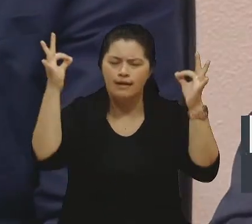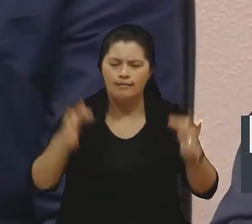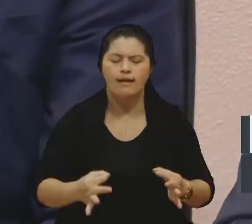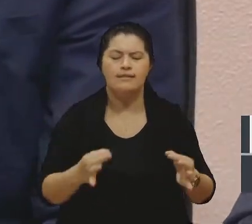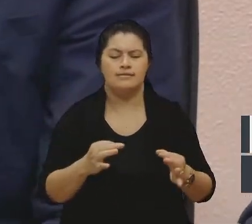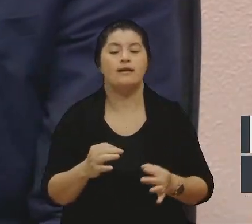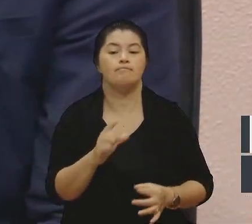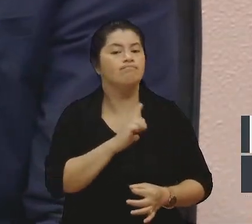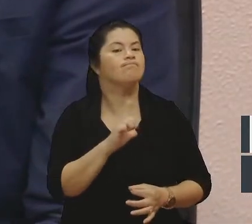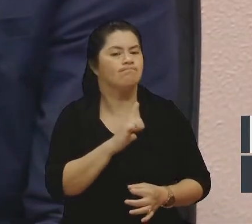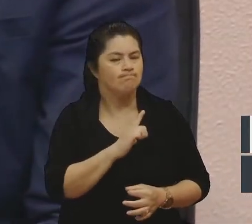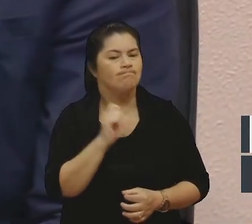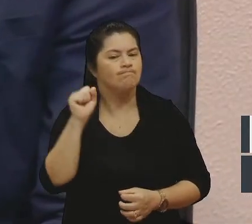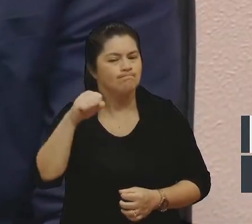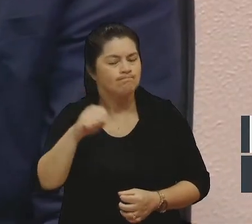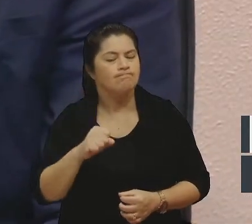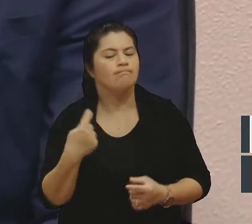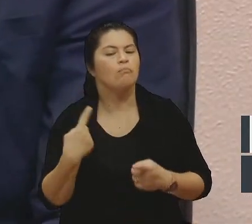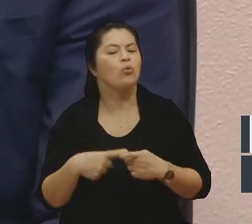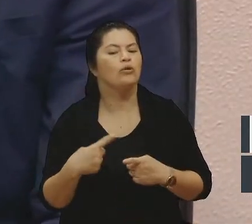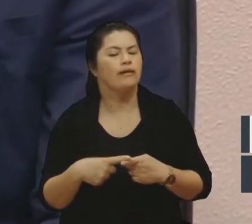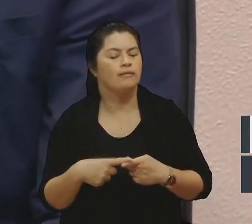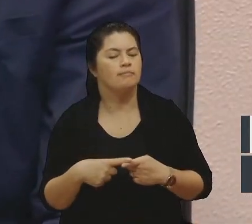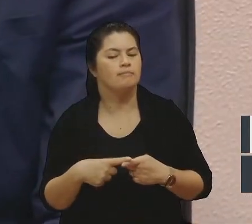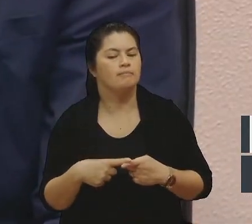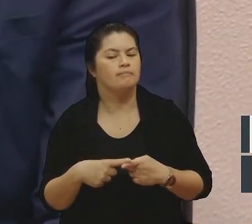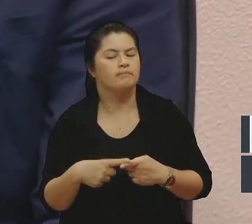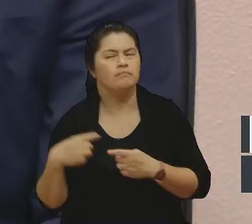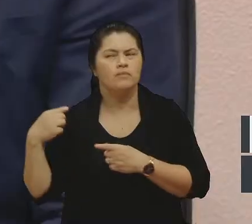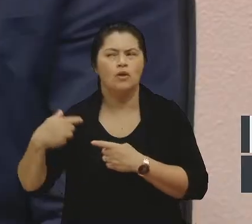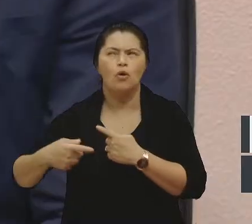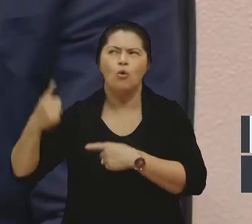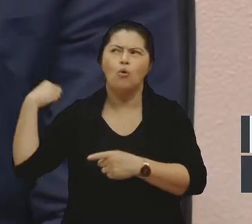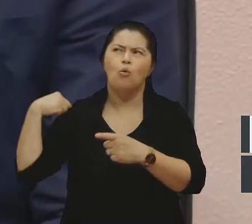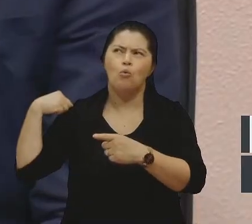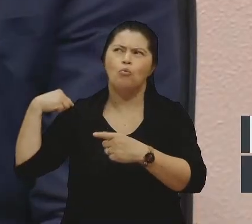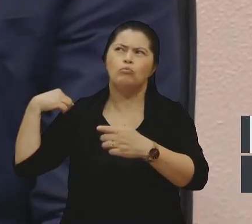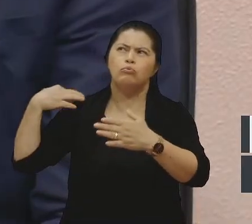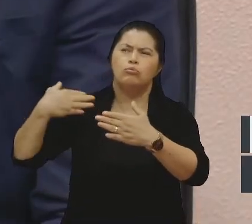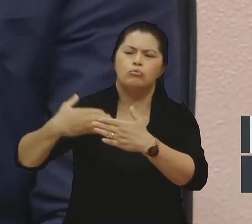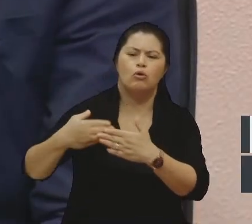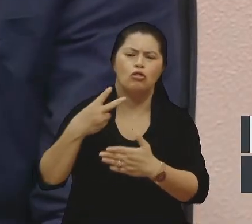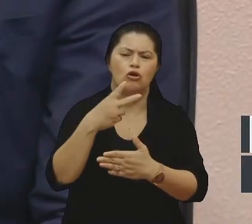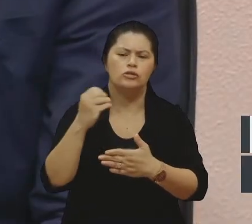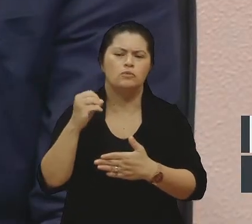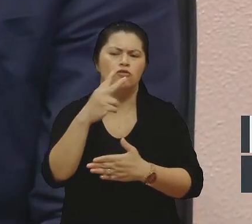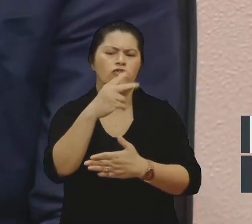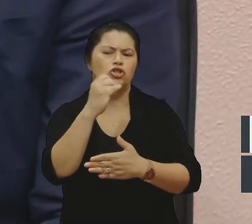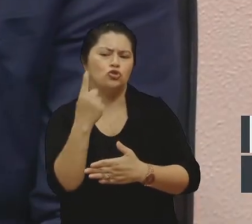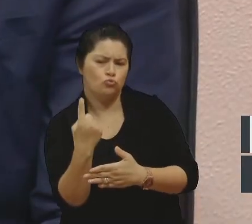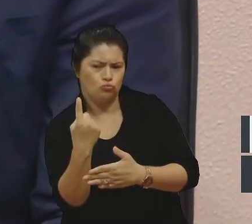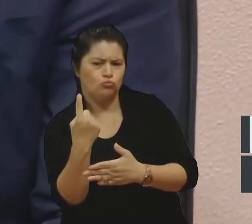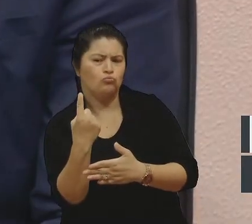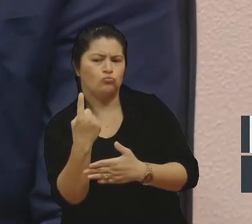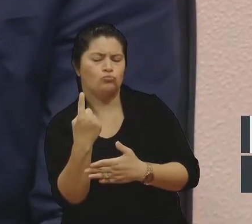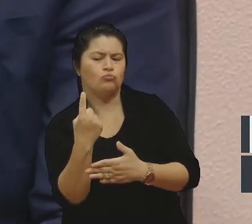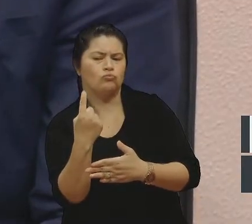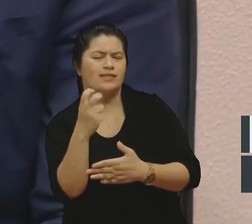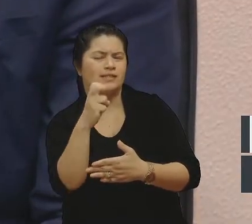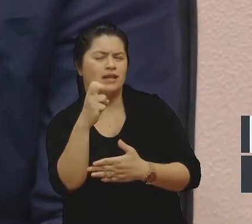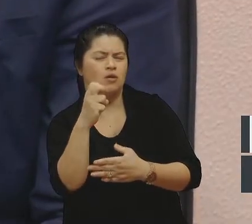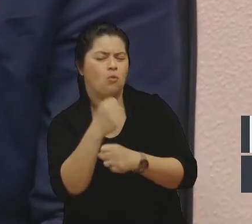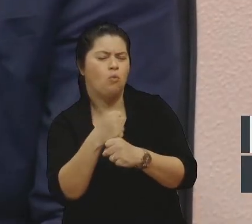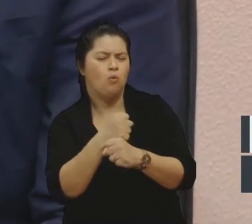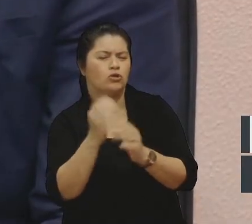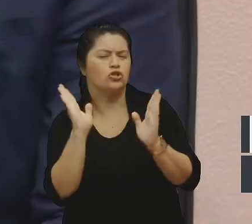ter, porque desde 2021, estou à frente da Sala Empreendedora há 5 anos, dia 12